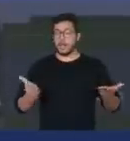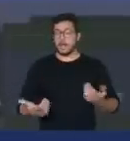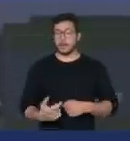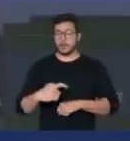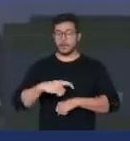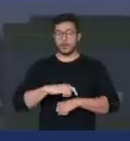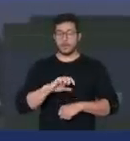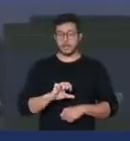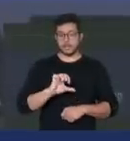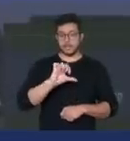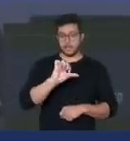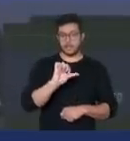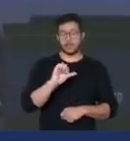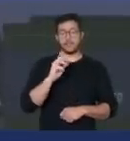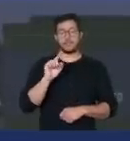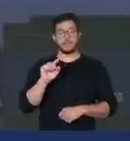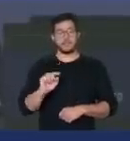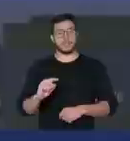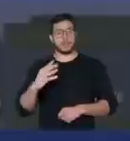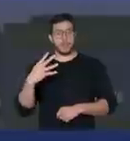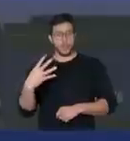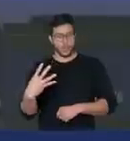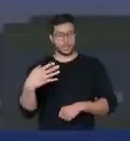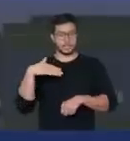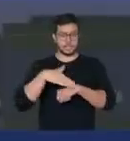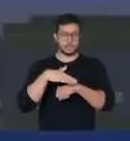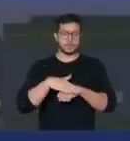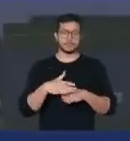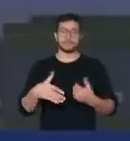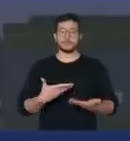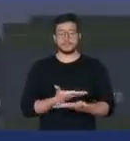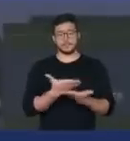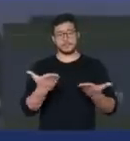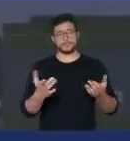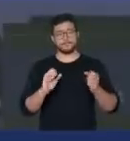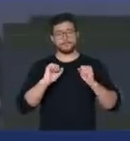minutos. Você que nos acompanha pela TV Câmara, você pode...